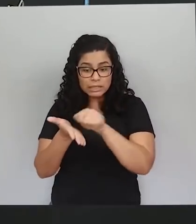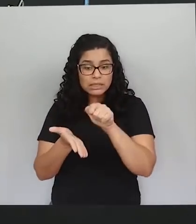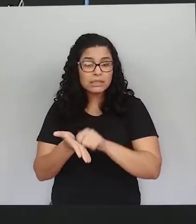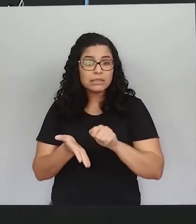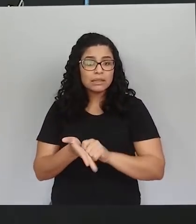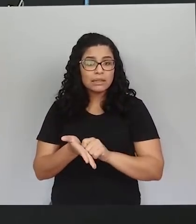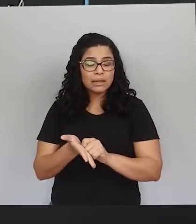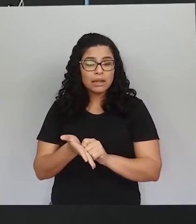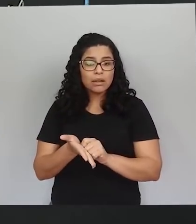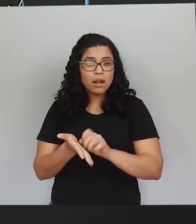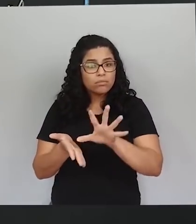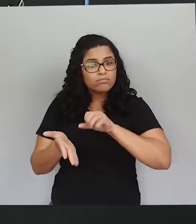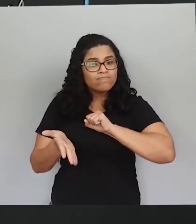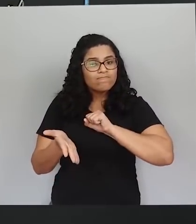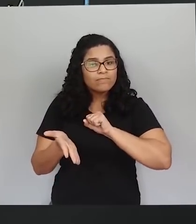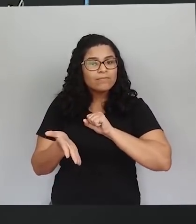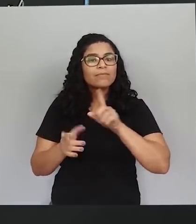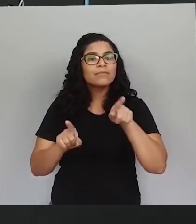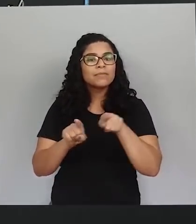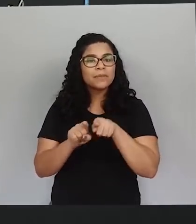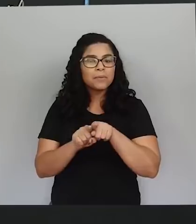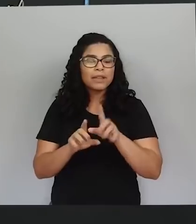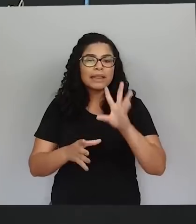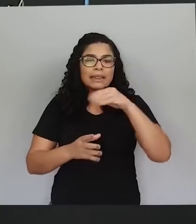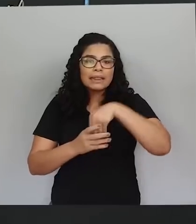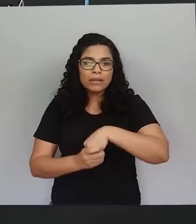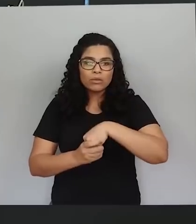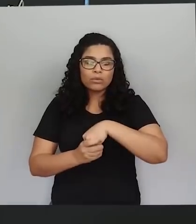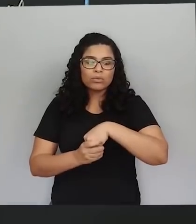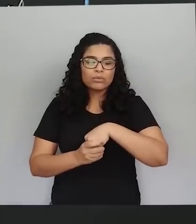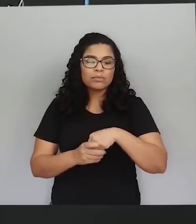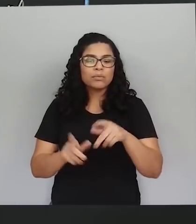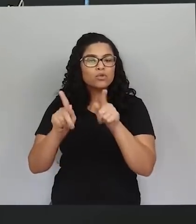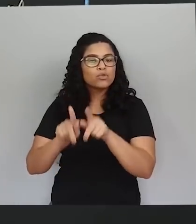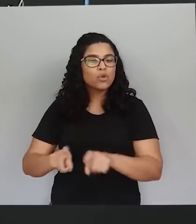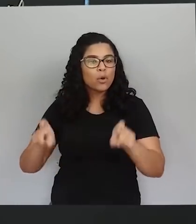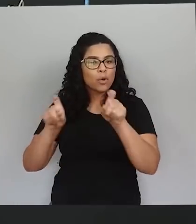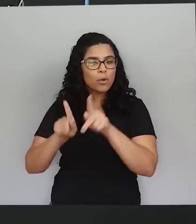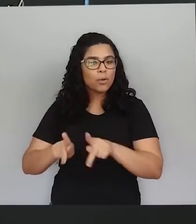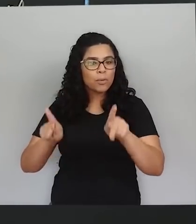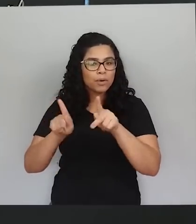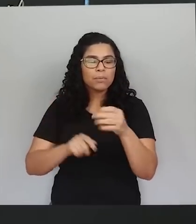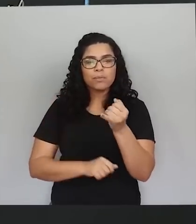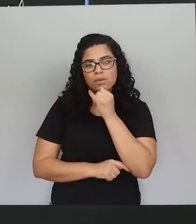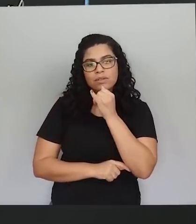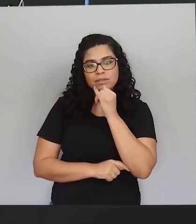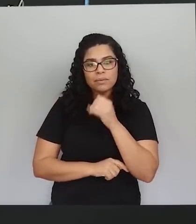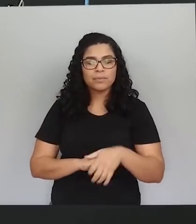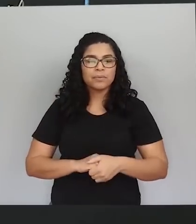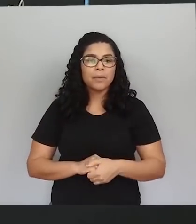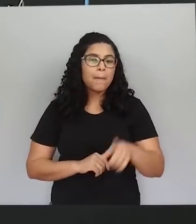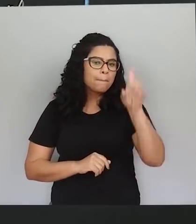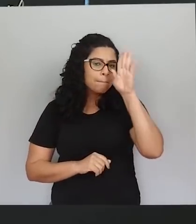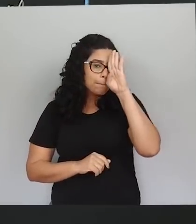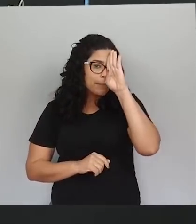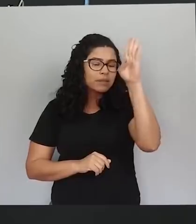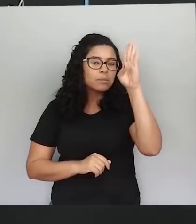tentar identificar o que está escrito. Então, você vai passar o dedo, vai olhar os pontinhos, como eles